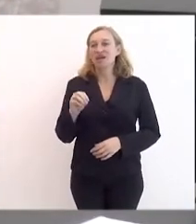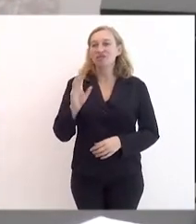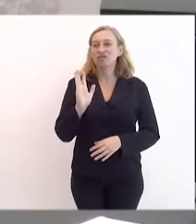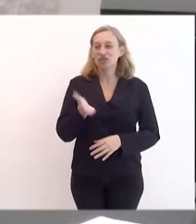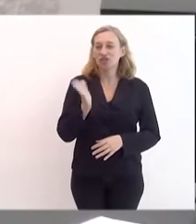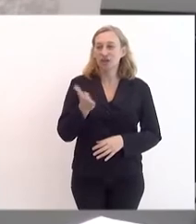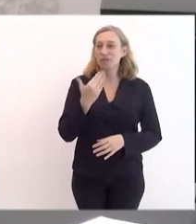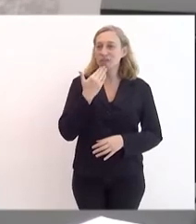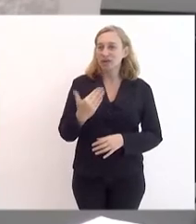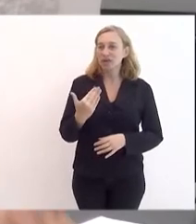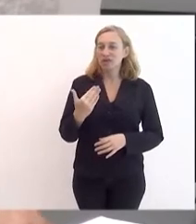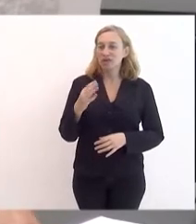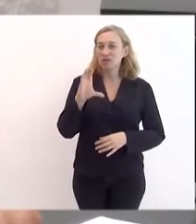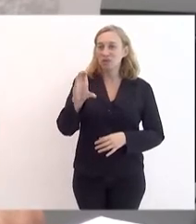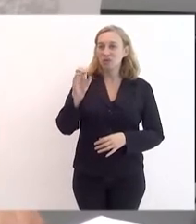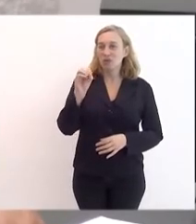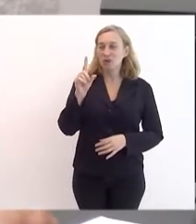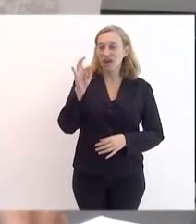O Amorim é cruel.